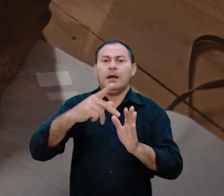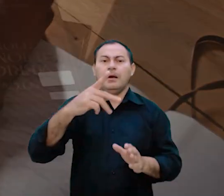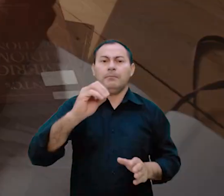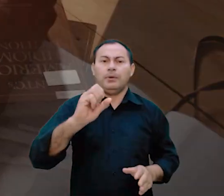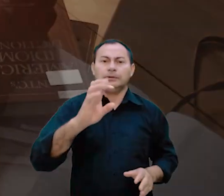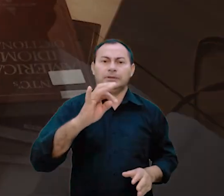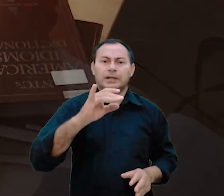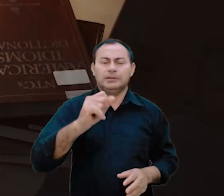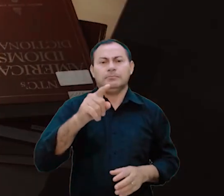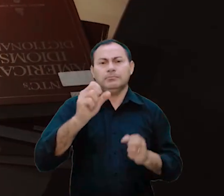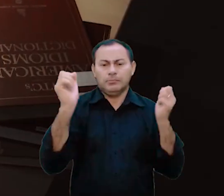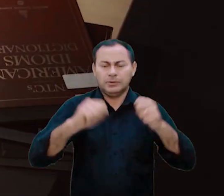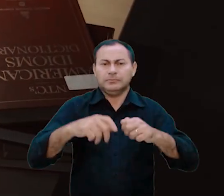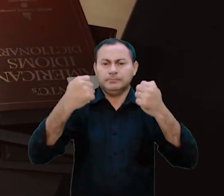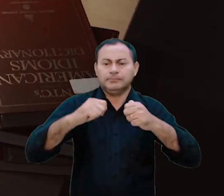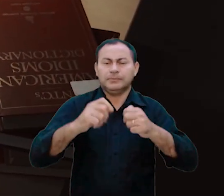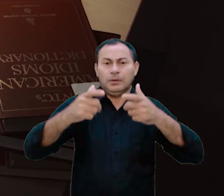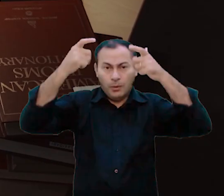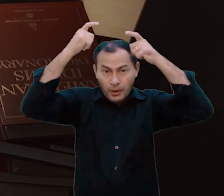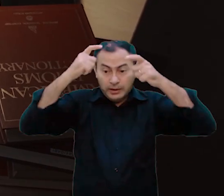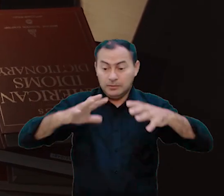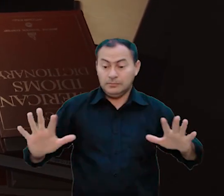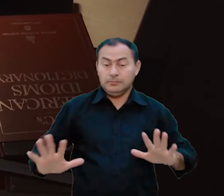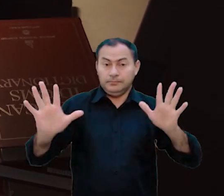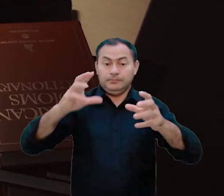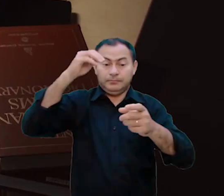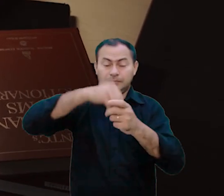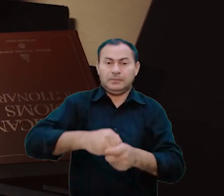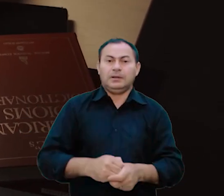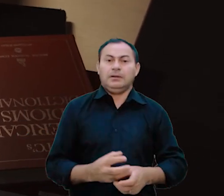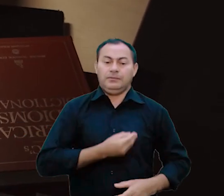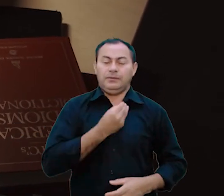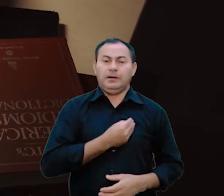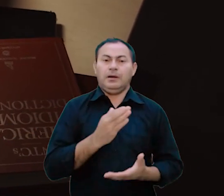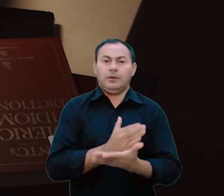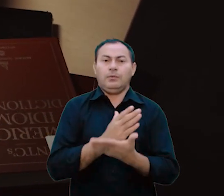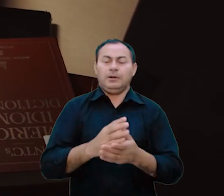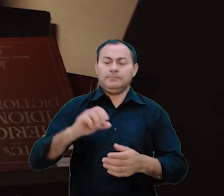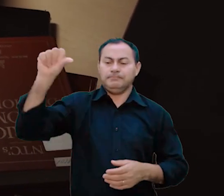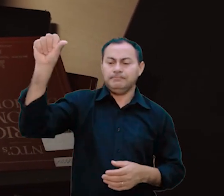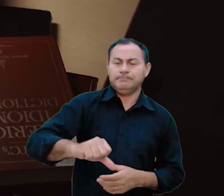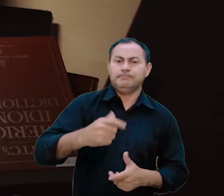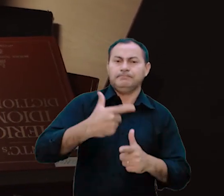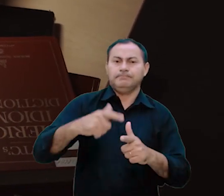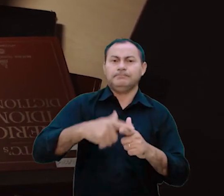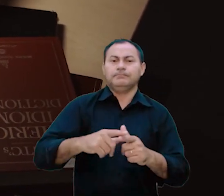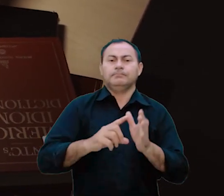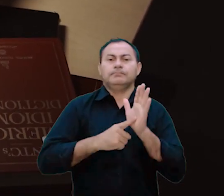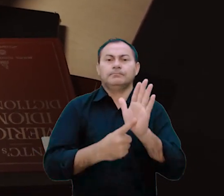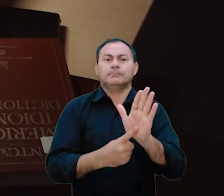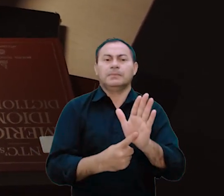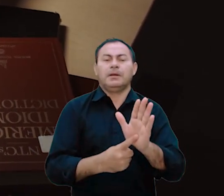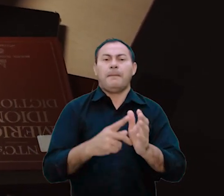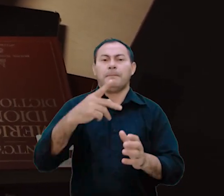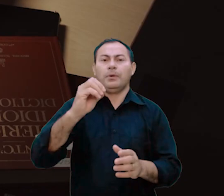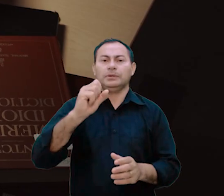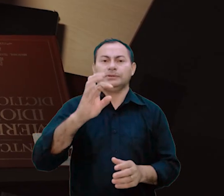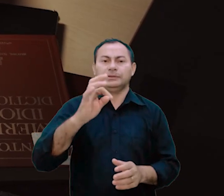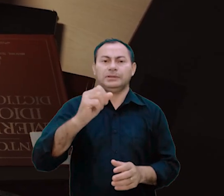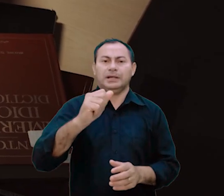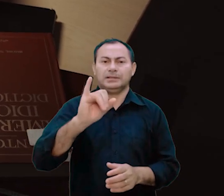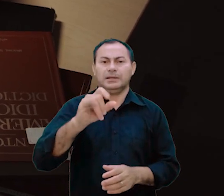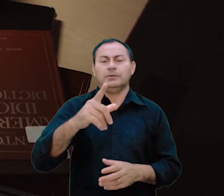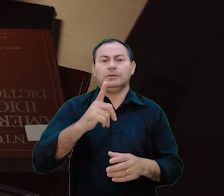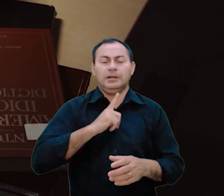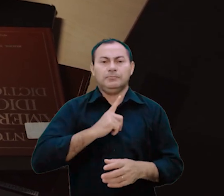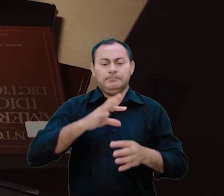de apostasia. É possível que precise de um reavivamento e que esteja vivenciando algumas das terríveis consequências resultantes da